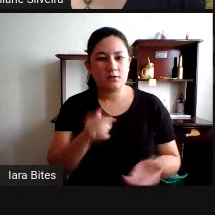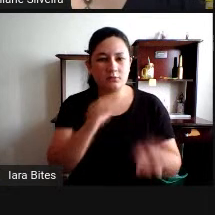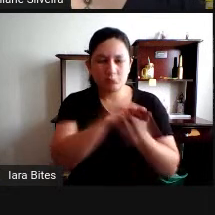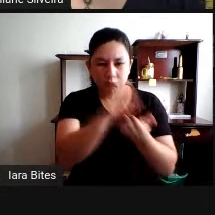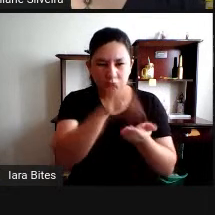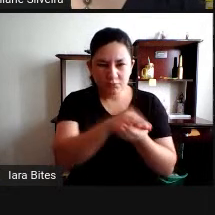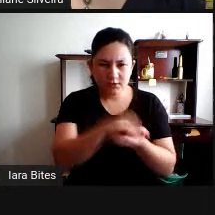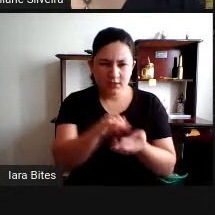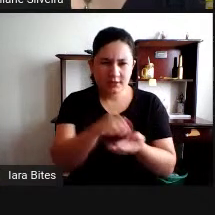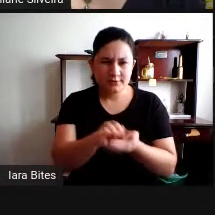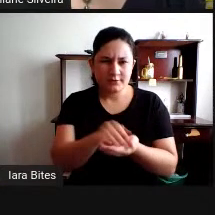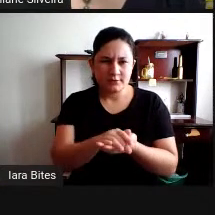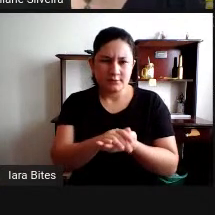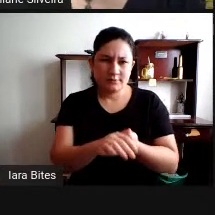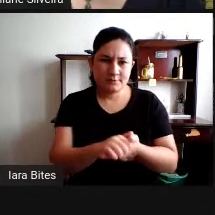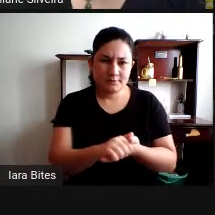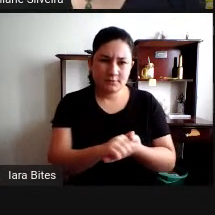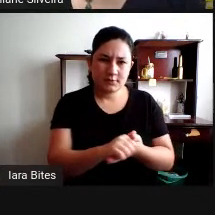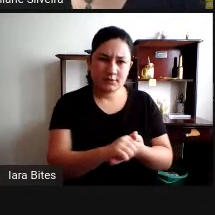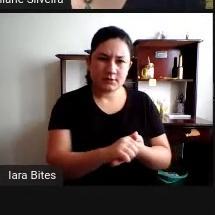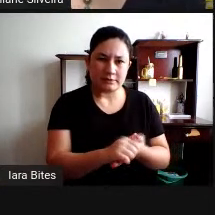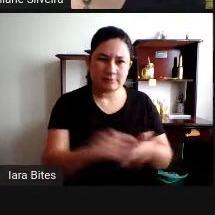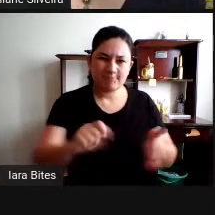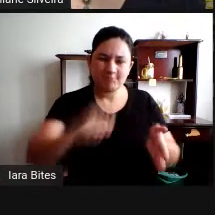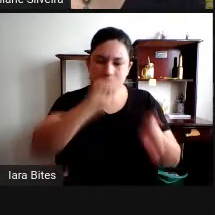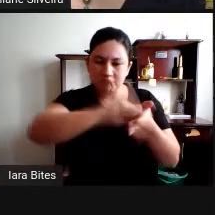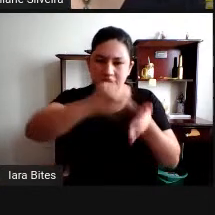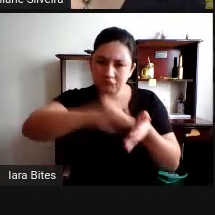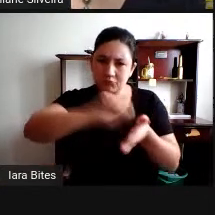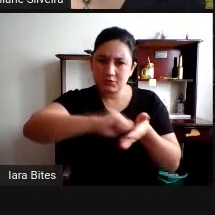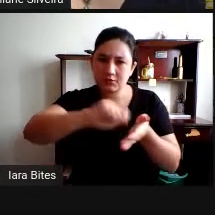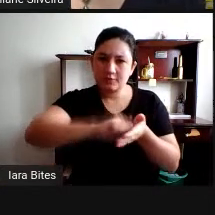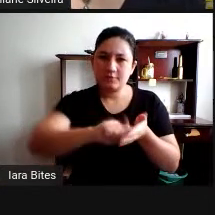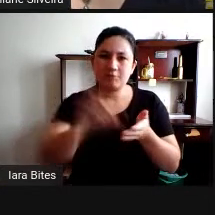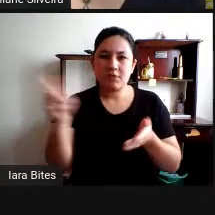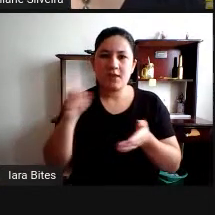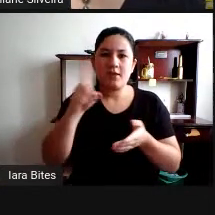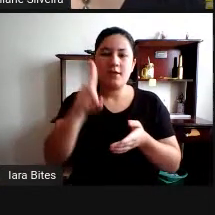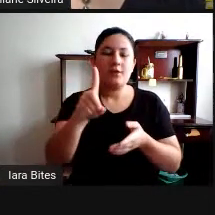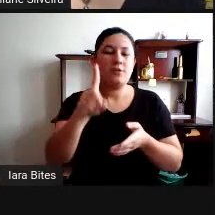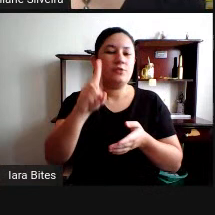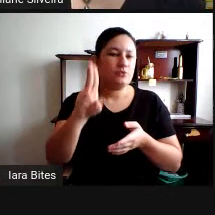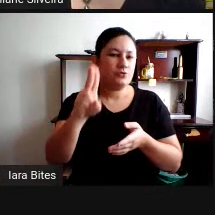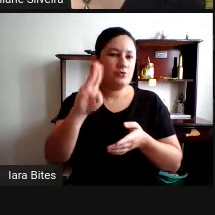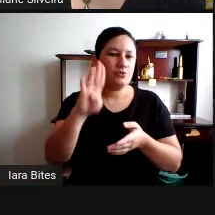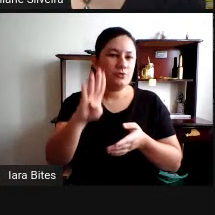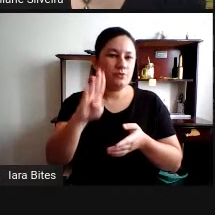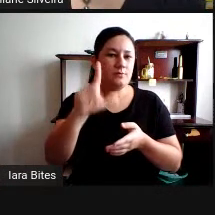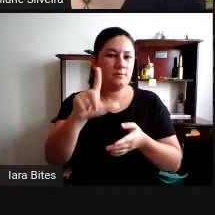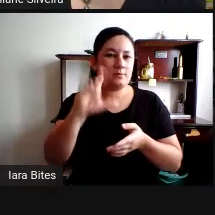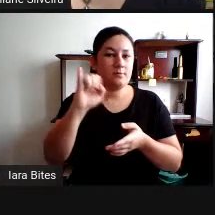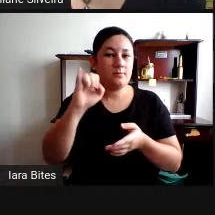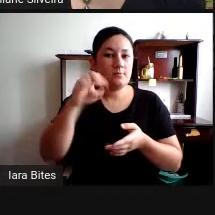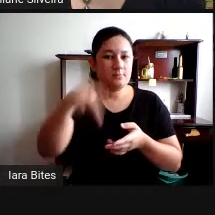escrita em Dublim no início do século XX. É uma composição própria de um gênero que se conhece como